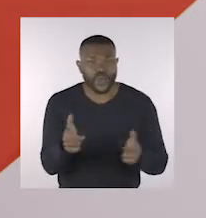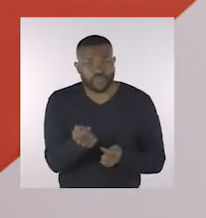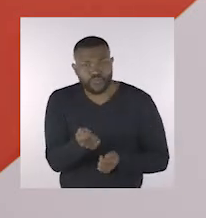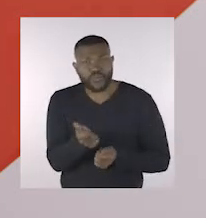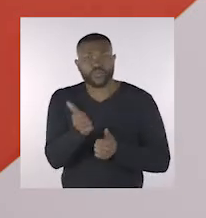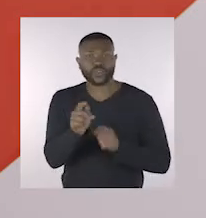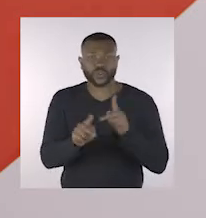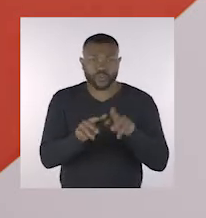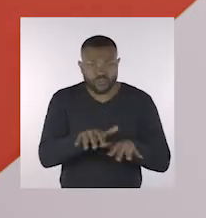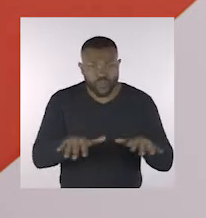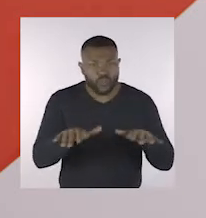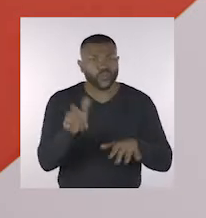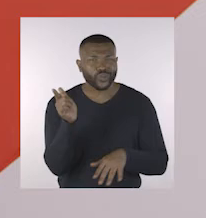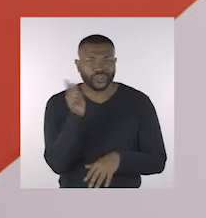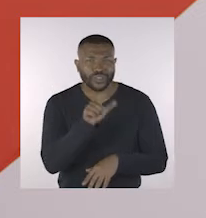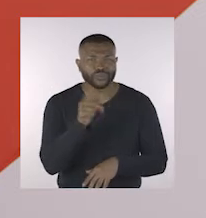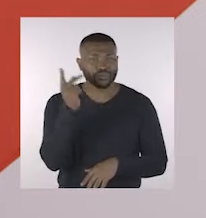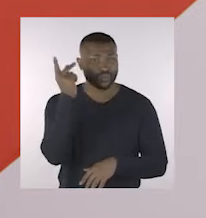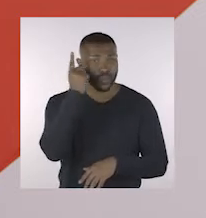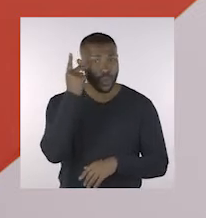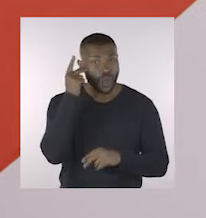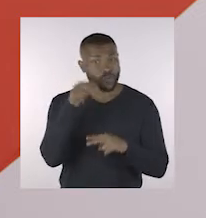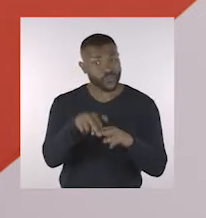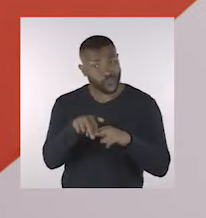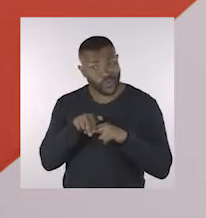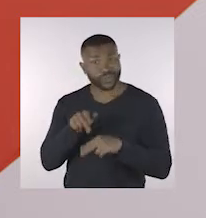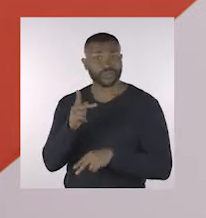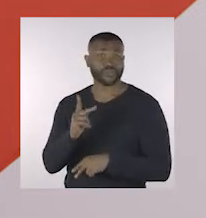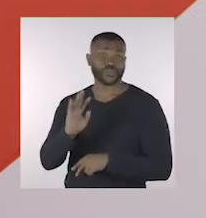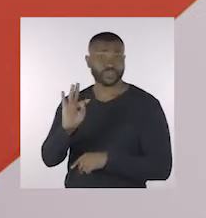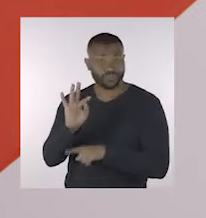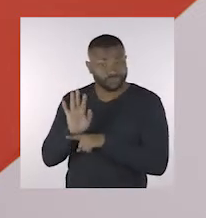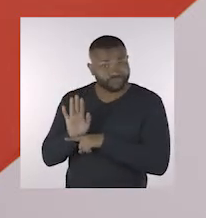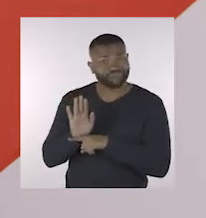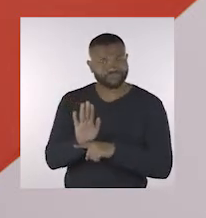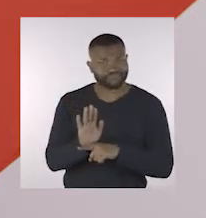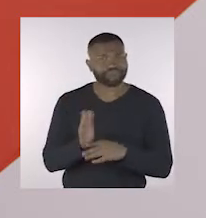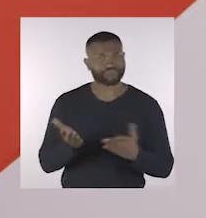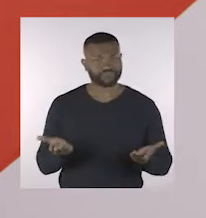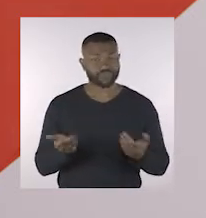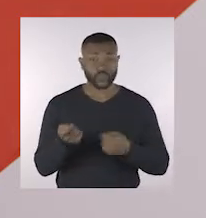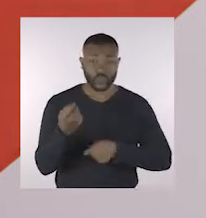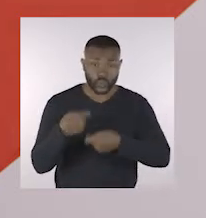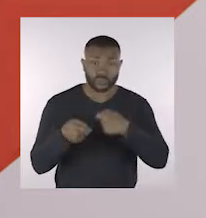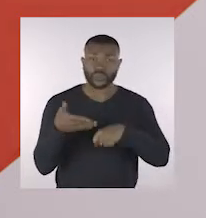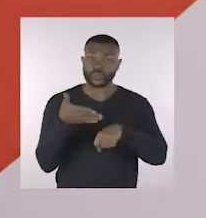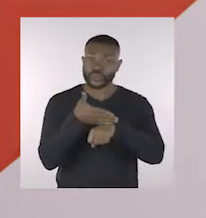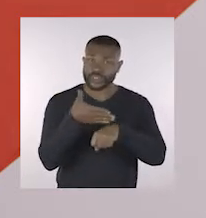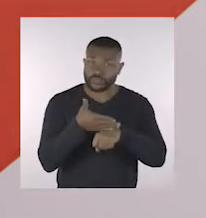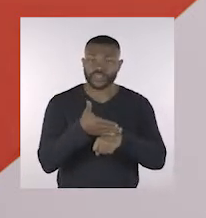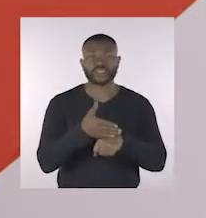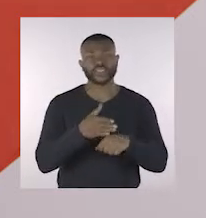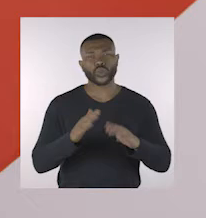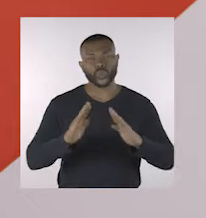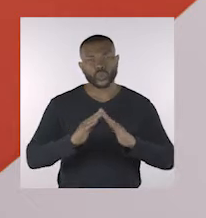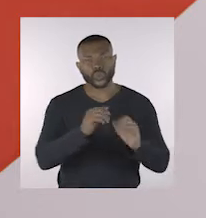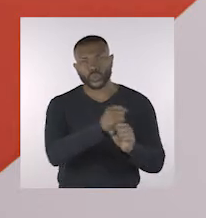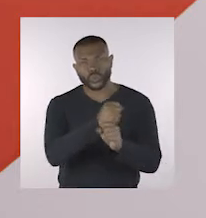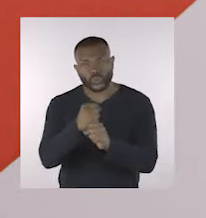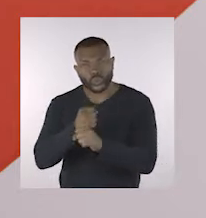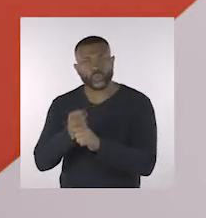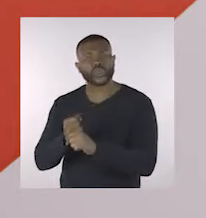um dos benefícios que o povo tem da cidade de São Paulo foram os no governo do PT posso orçamento participativo